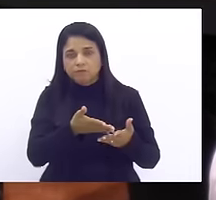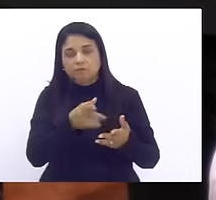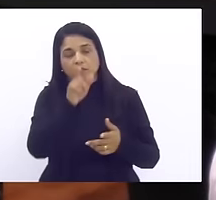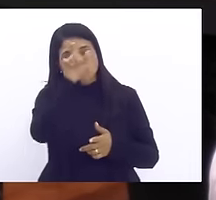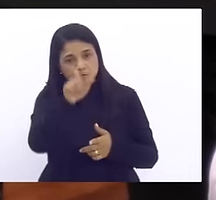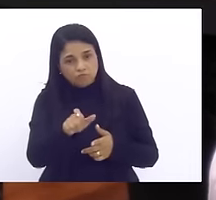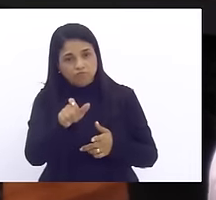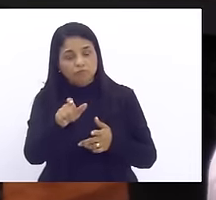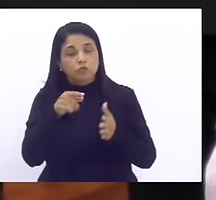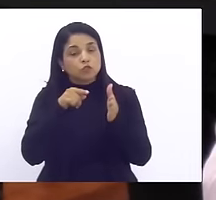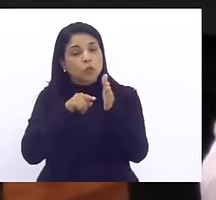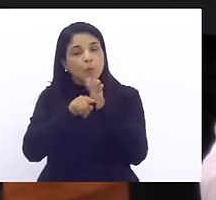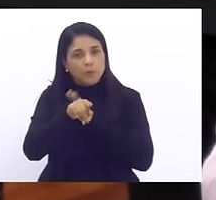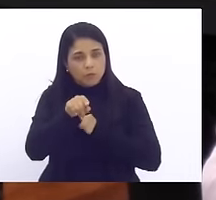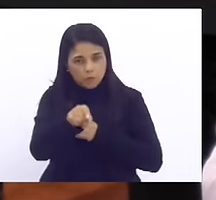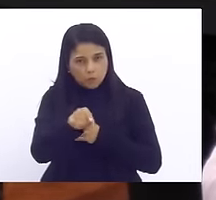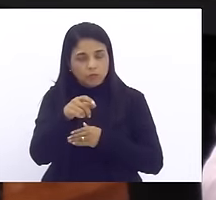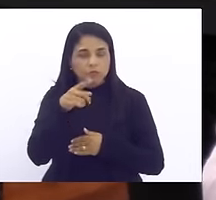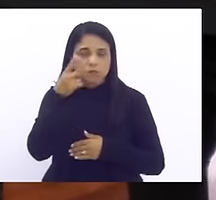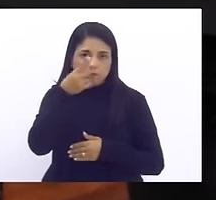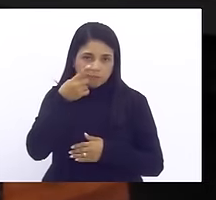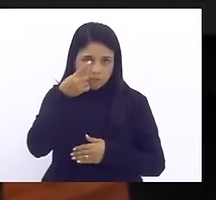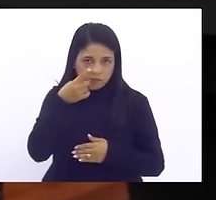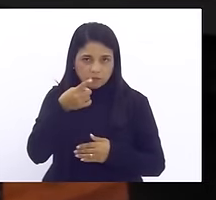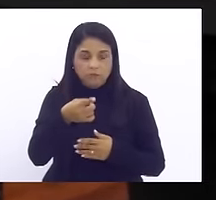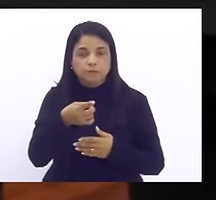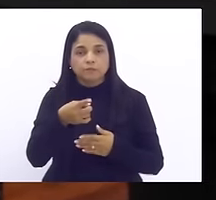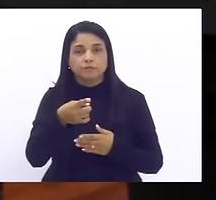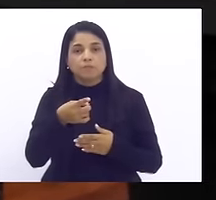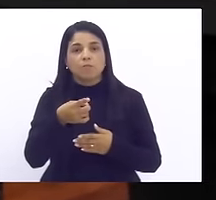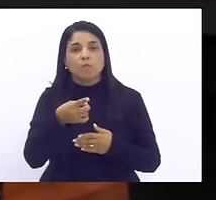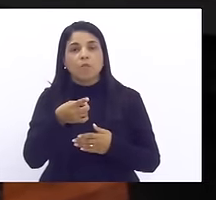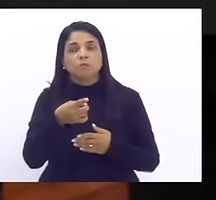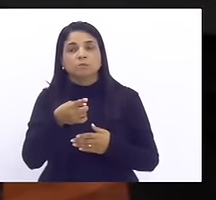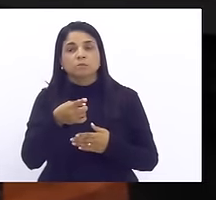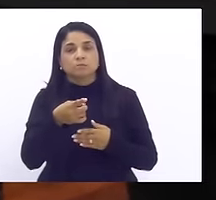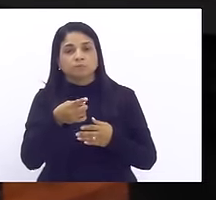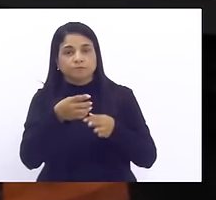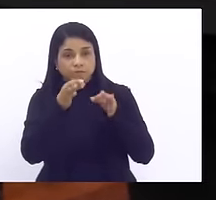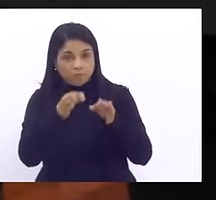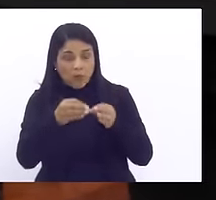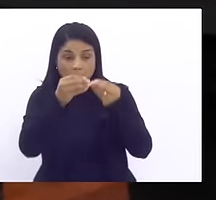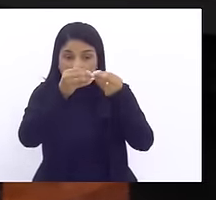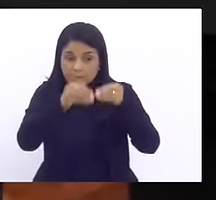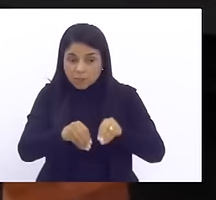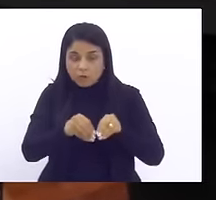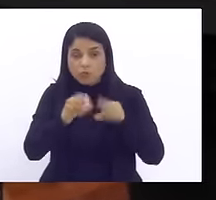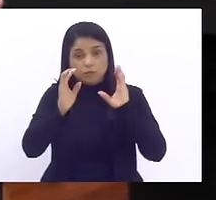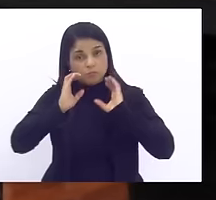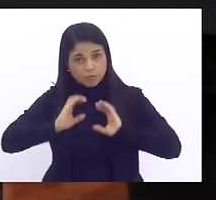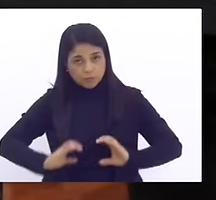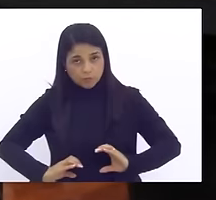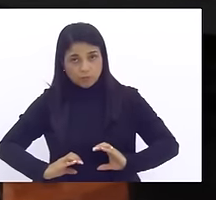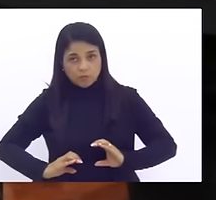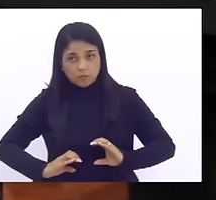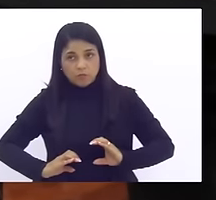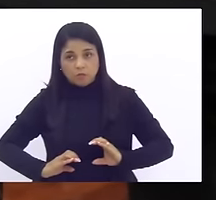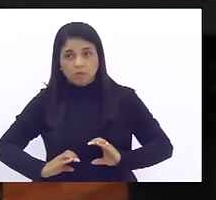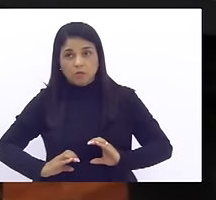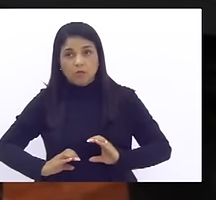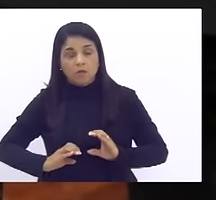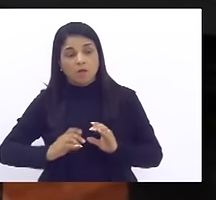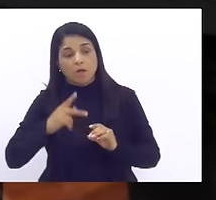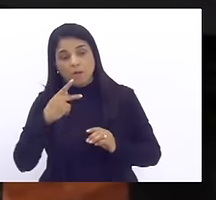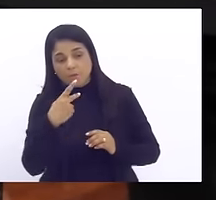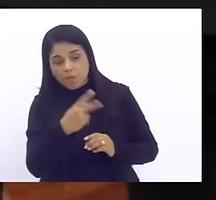sua elocobração acho que é pertinente é de não trazer prejuízo para o futuro arrematante são prejuízo do rematante porque